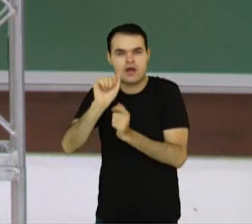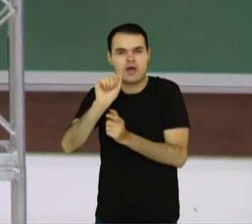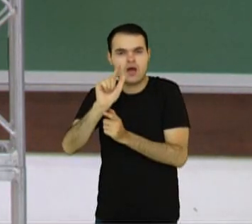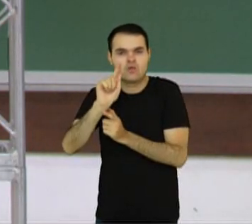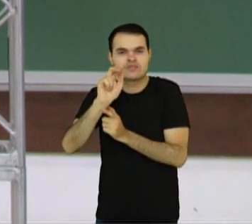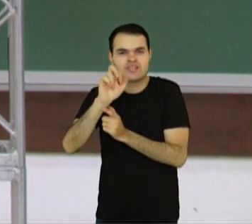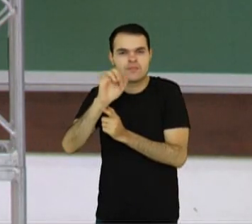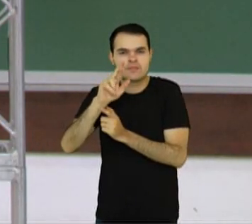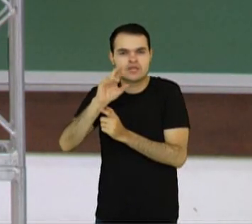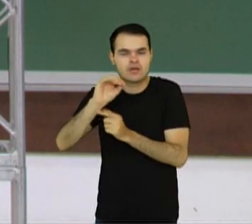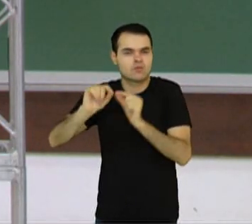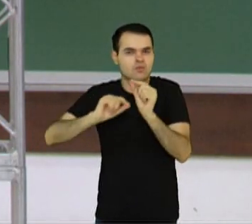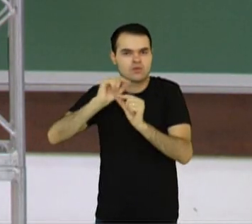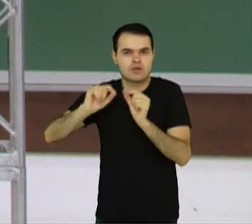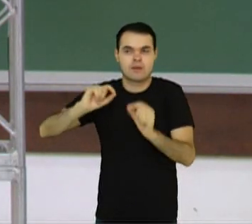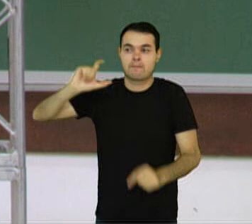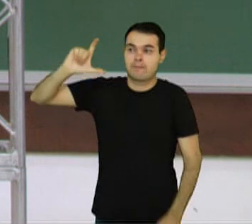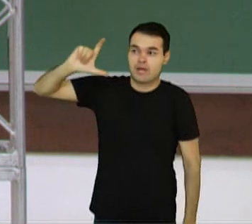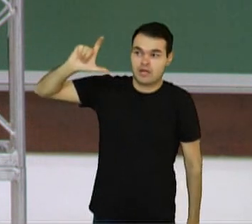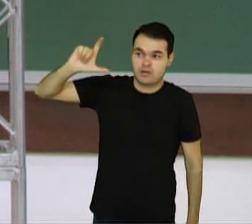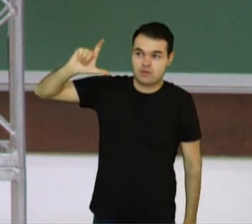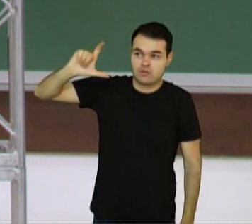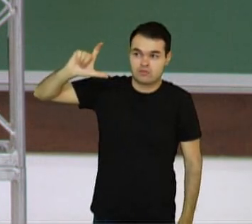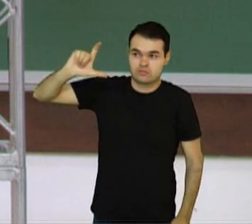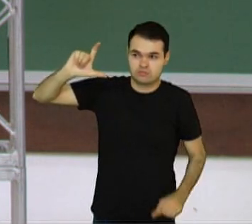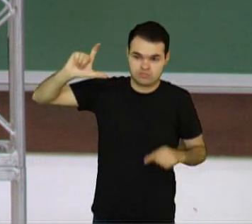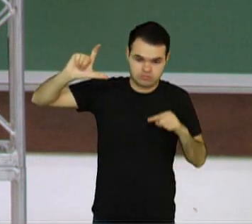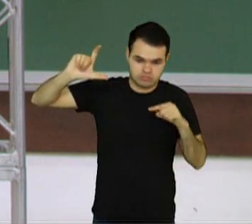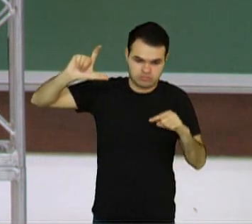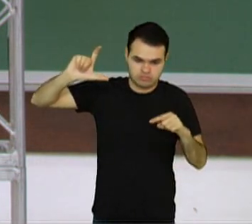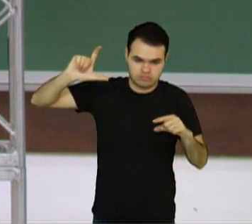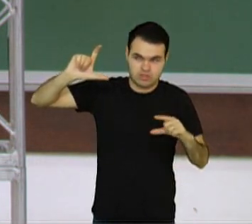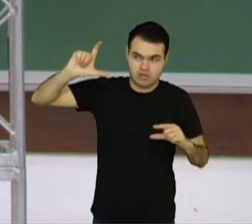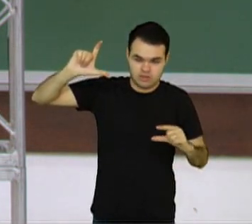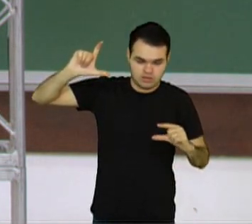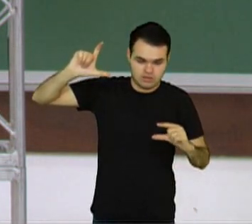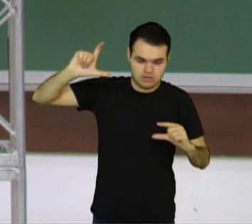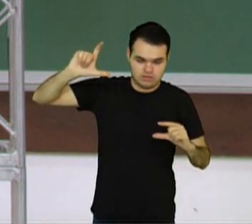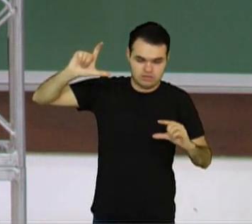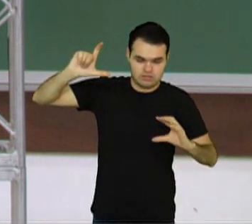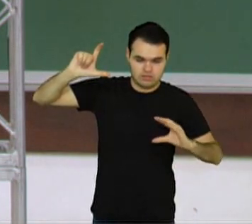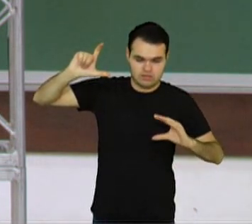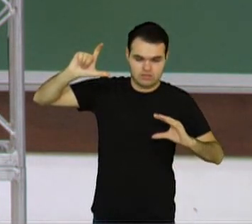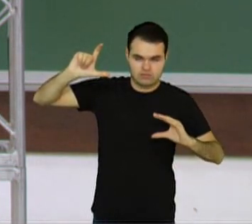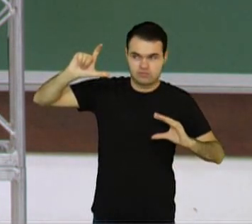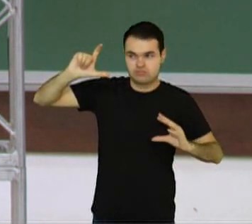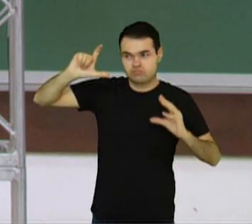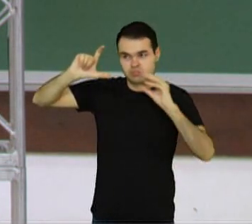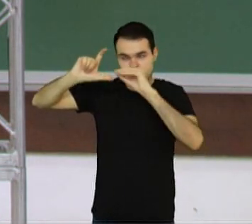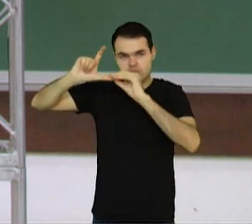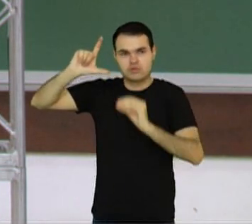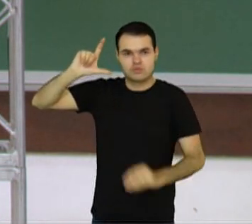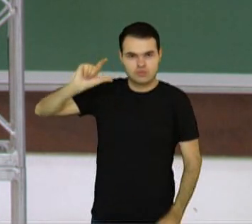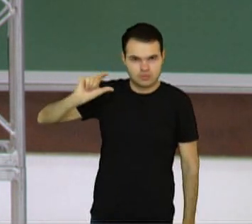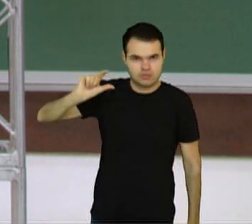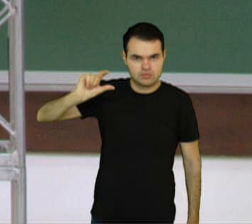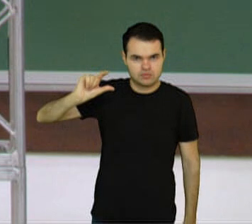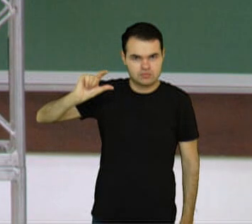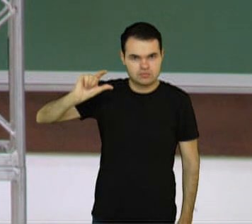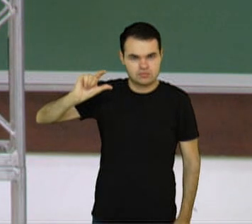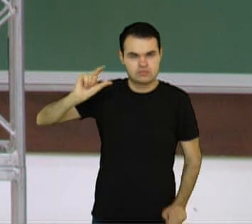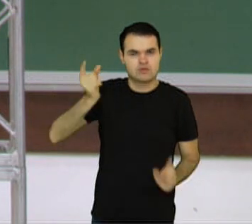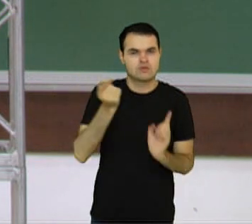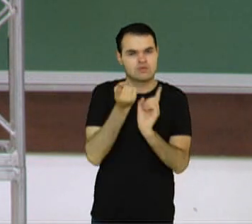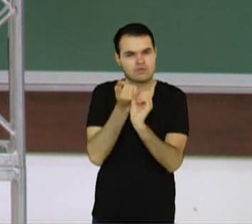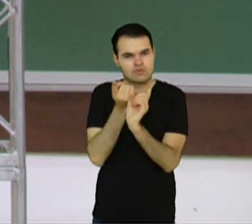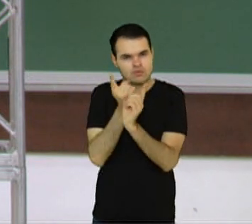fazer o quê? Com que a amplitude maior ela acabe reduzindo e a menor ela acaba se somando. Como são de sinais opostos,